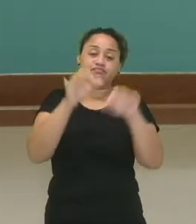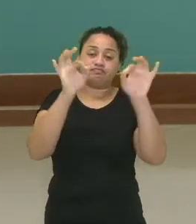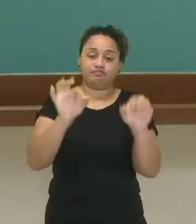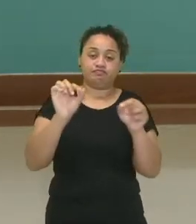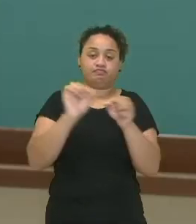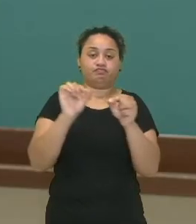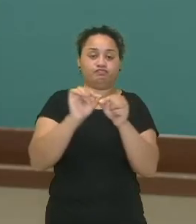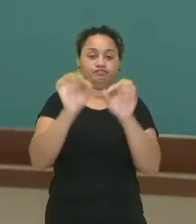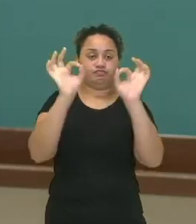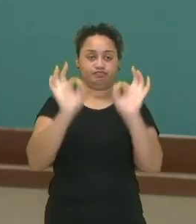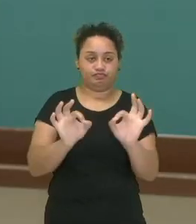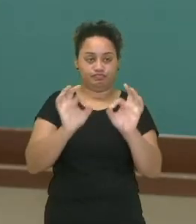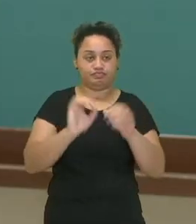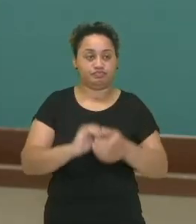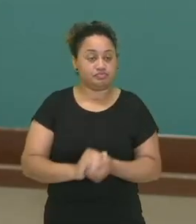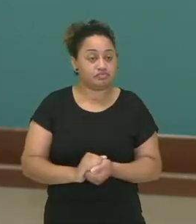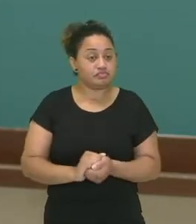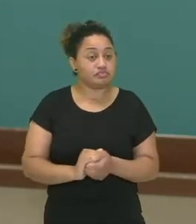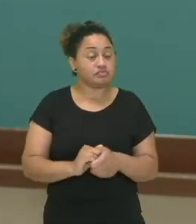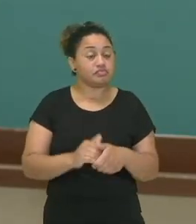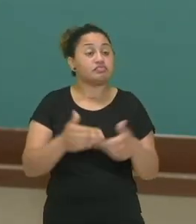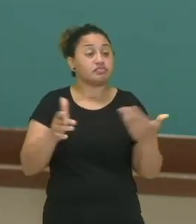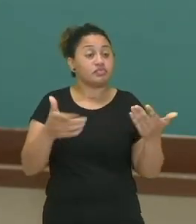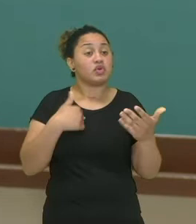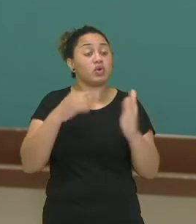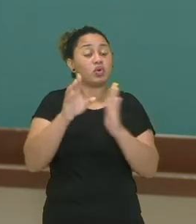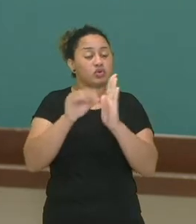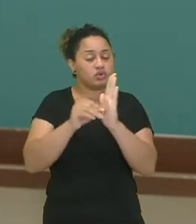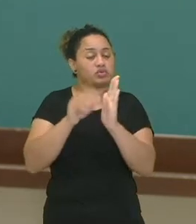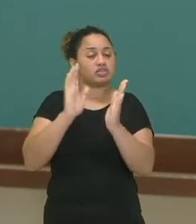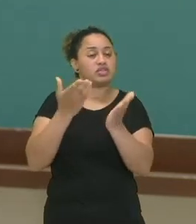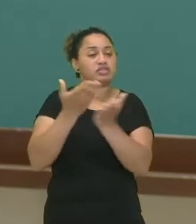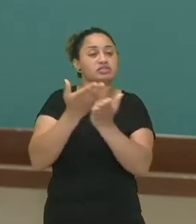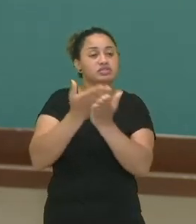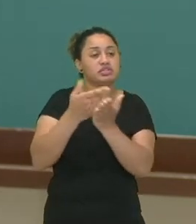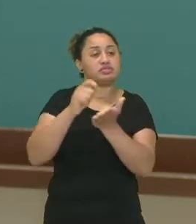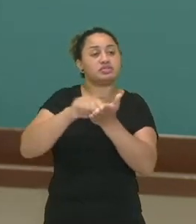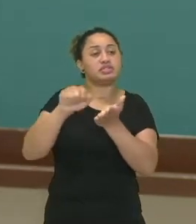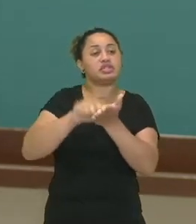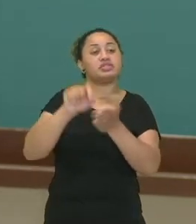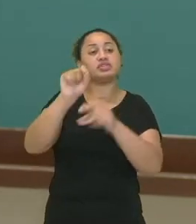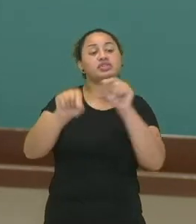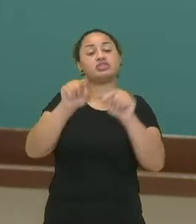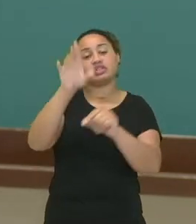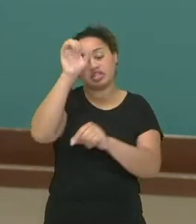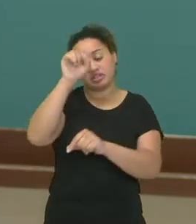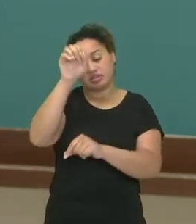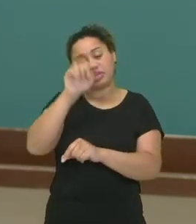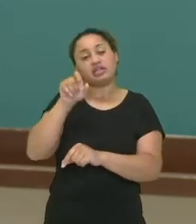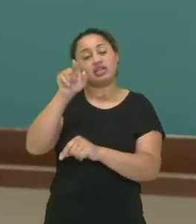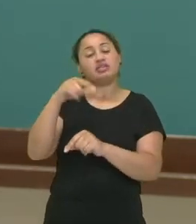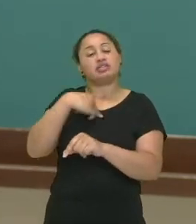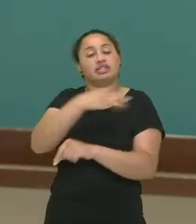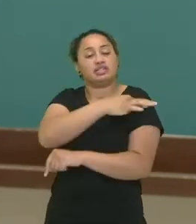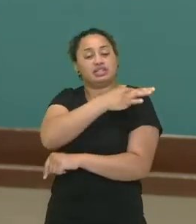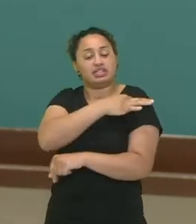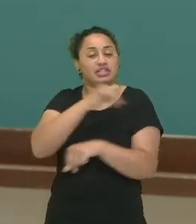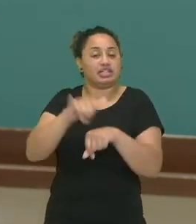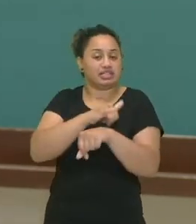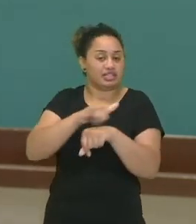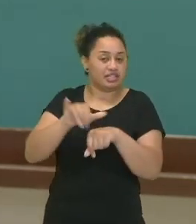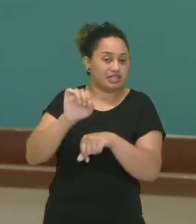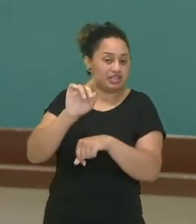entalhe. A partir dos conteúdos estudados, escreva o que você aprendeu sobre a xilogravura, tá